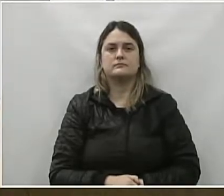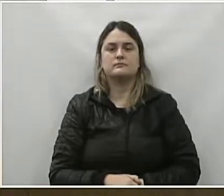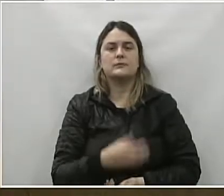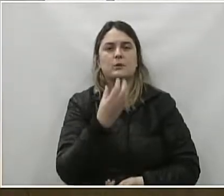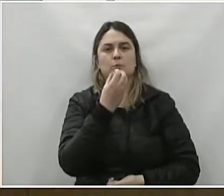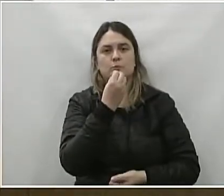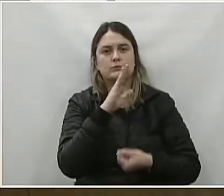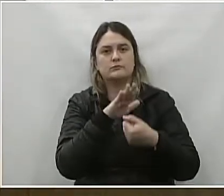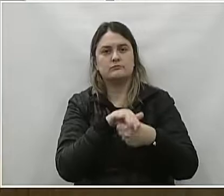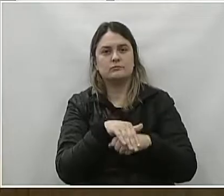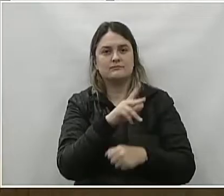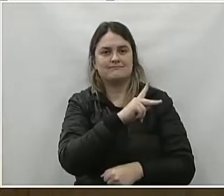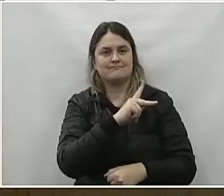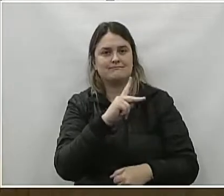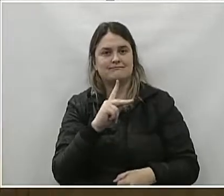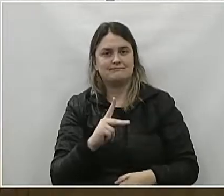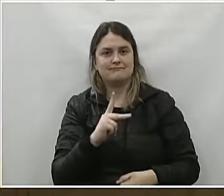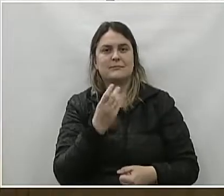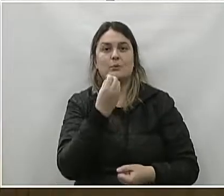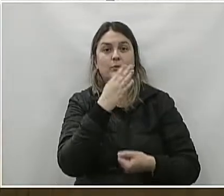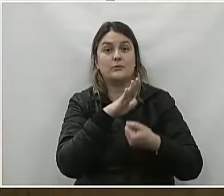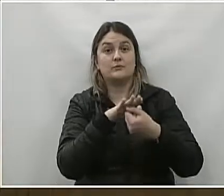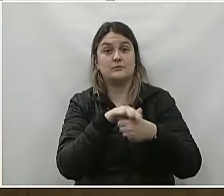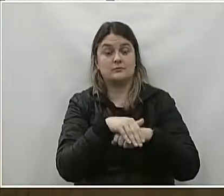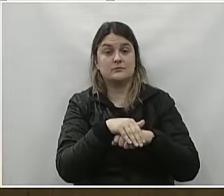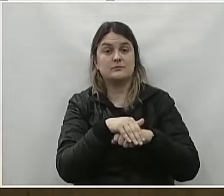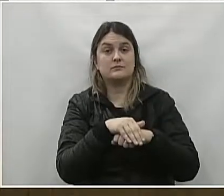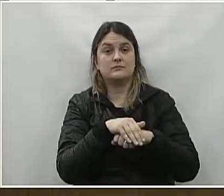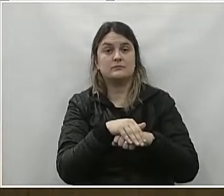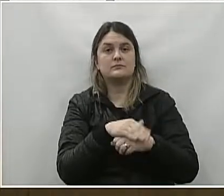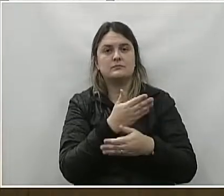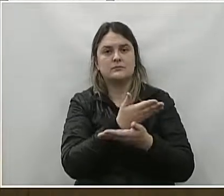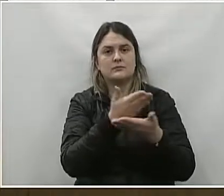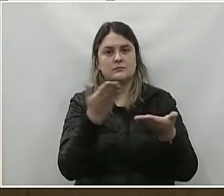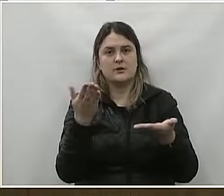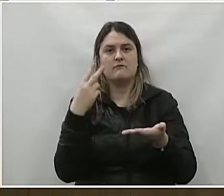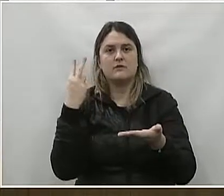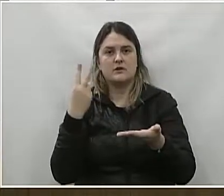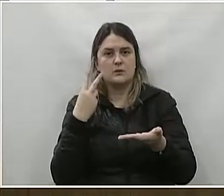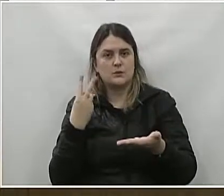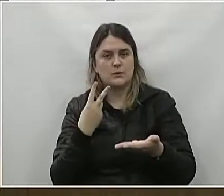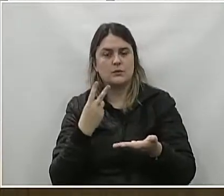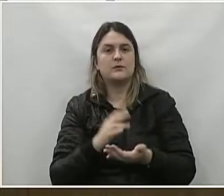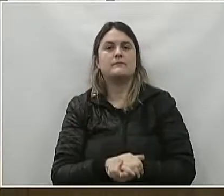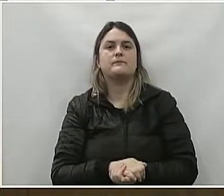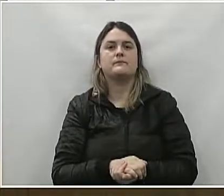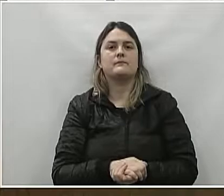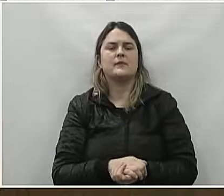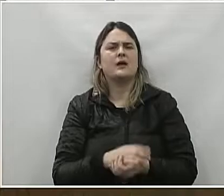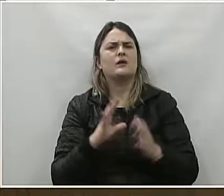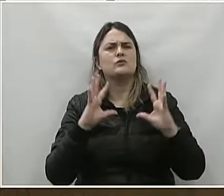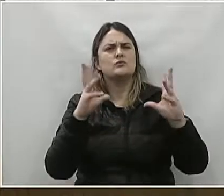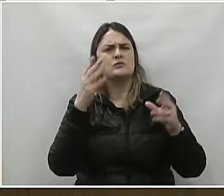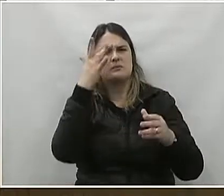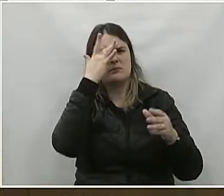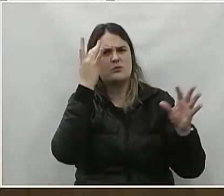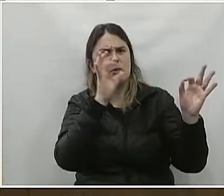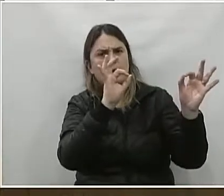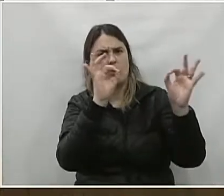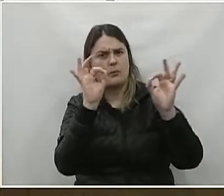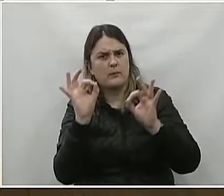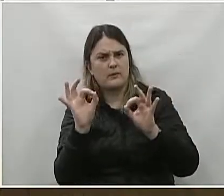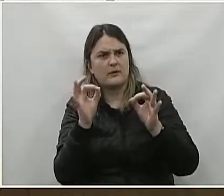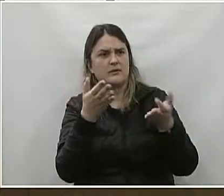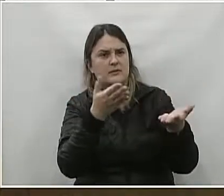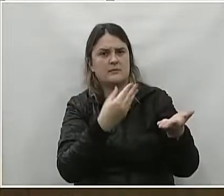Boa noite, senhor presidente. Boa noite, demais colegas vereadores. Boa noite a todos que nos acompanham